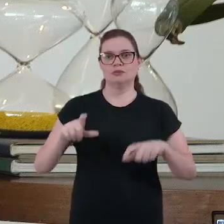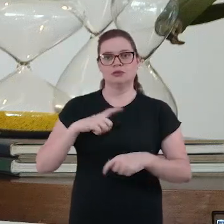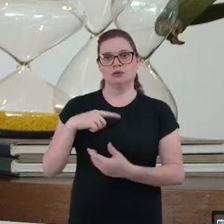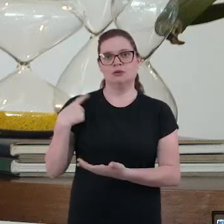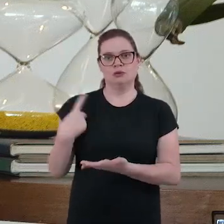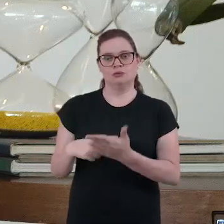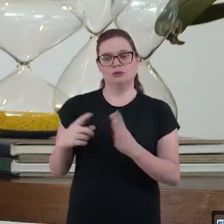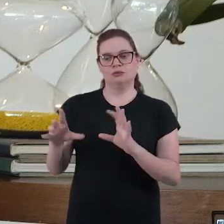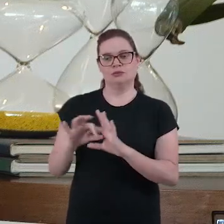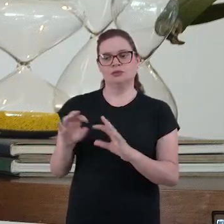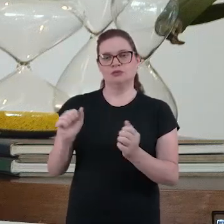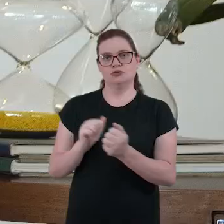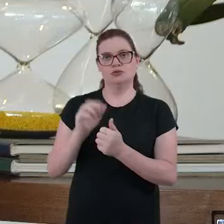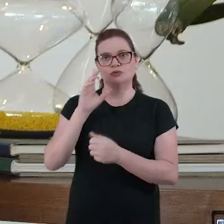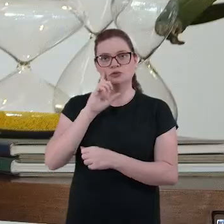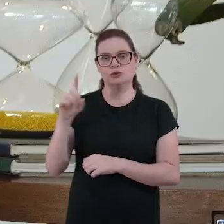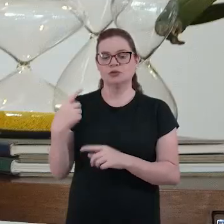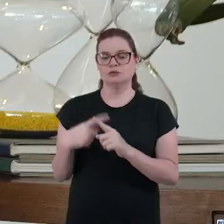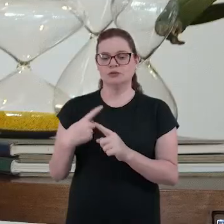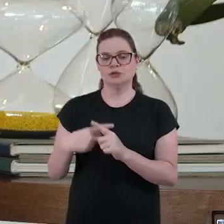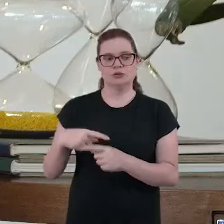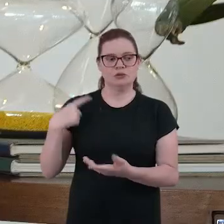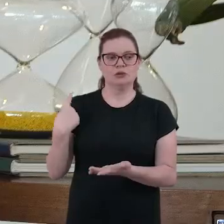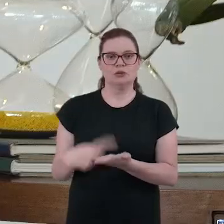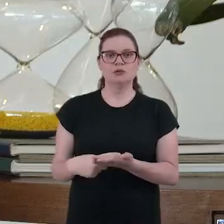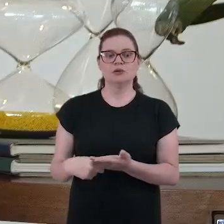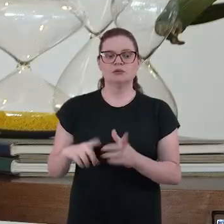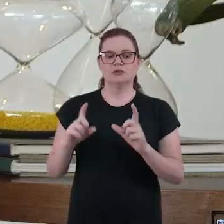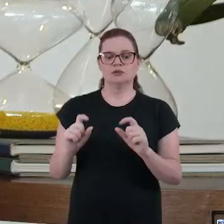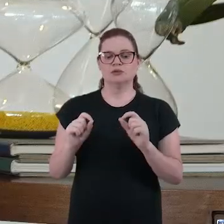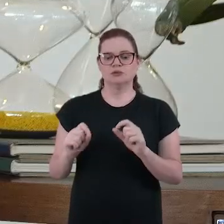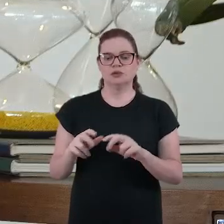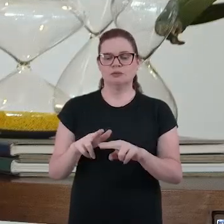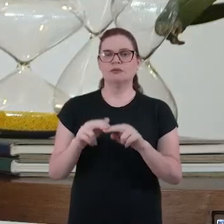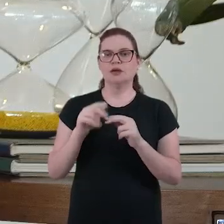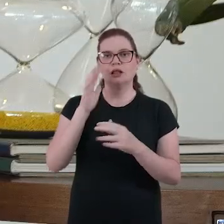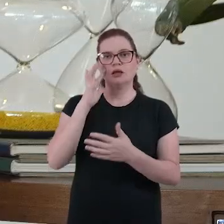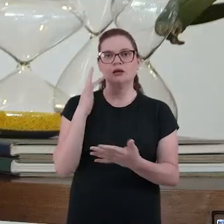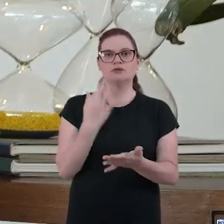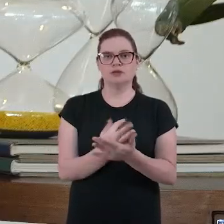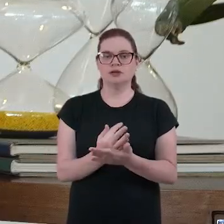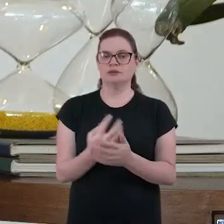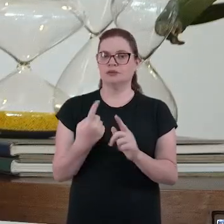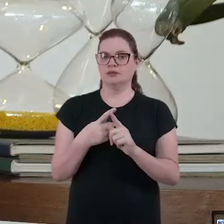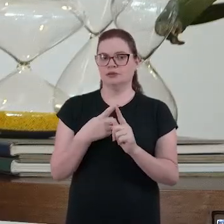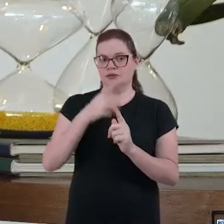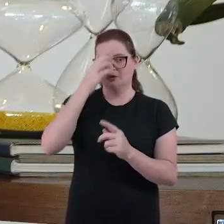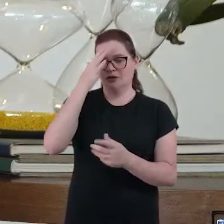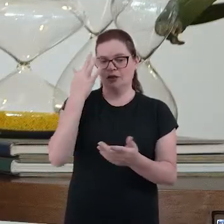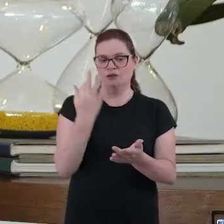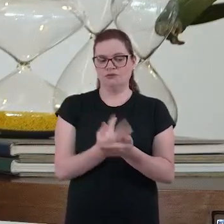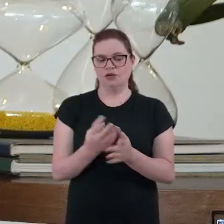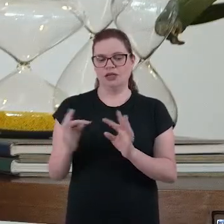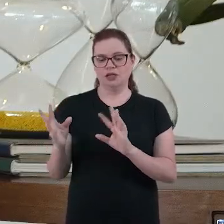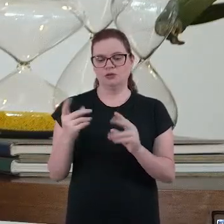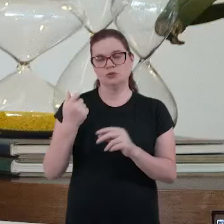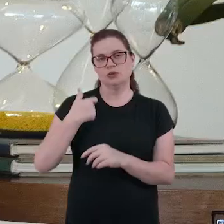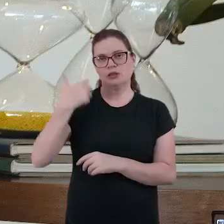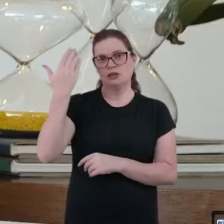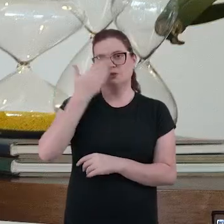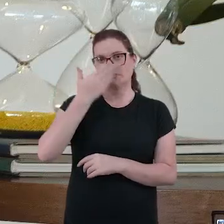um compromisso com Ele, né? O compromisso, ele é respaldado pela fé. E a fé é aquilo que não se